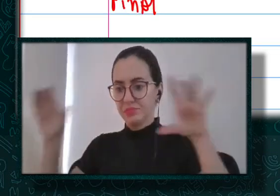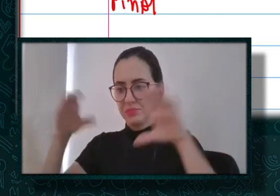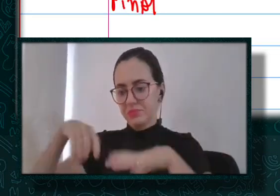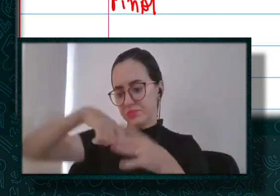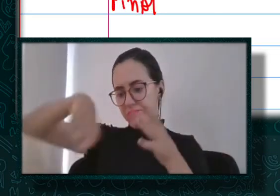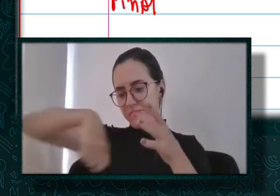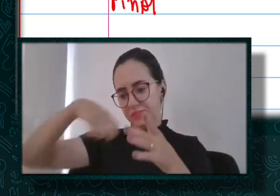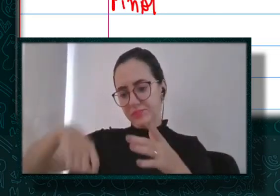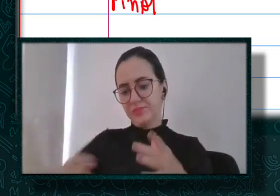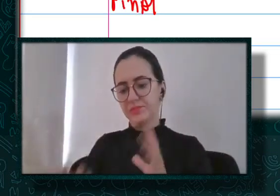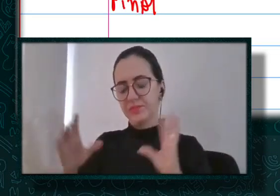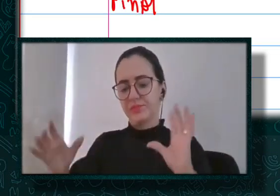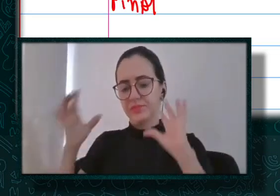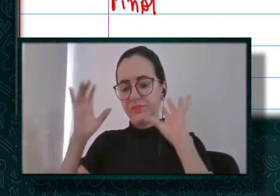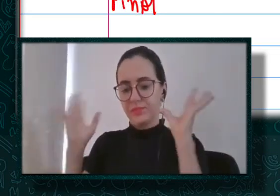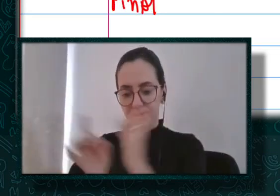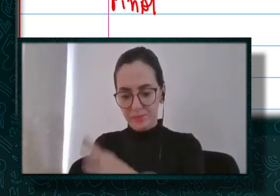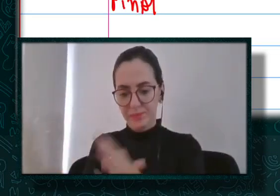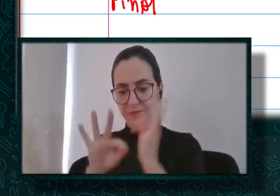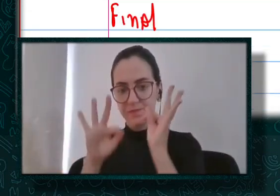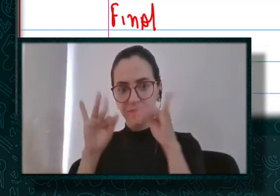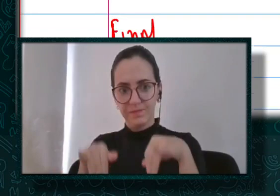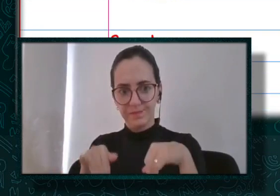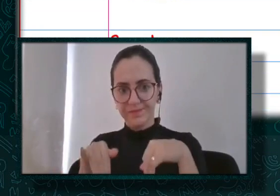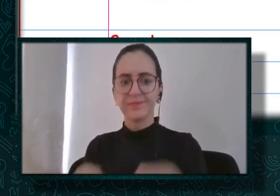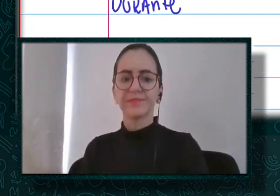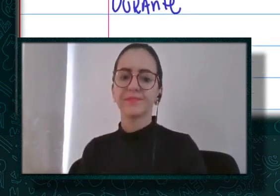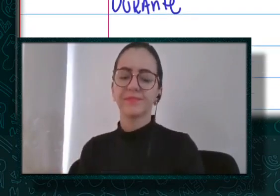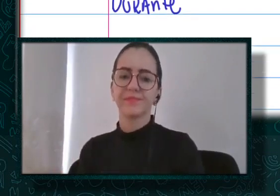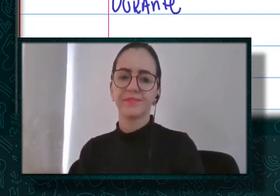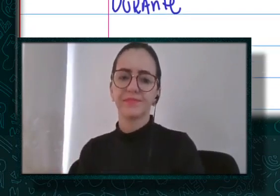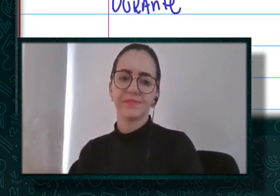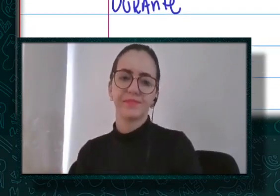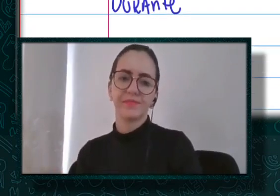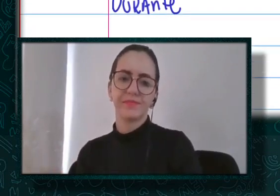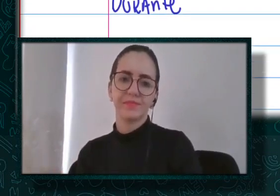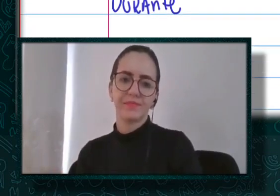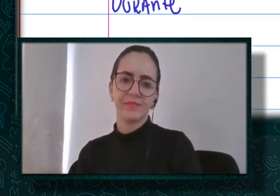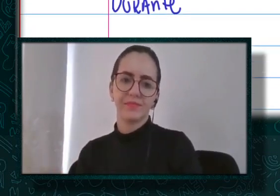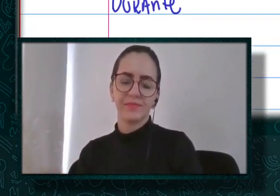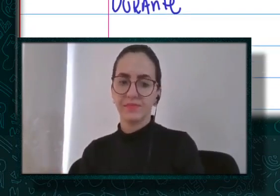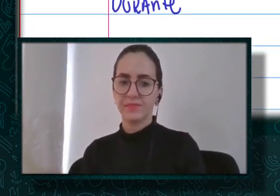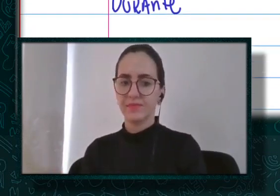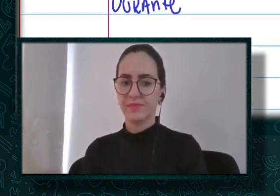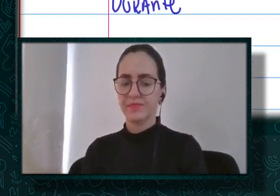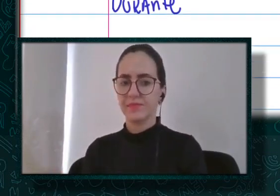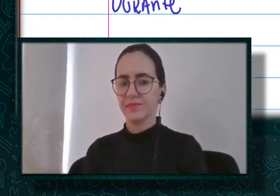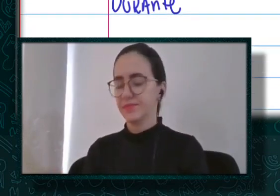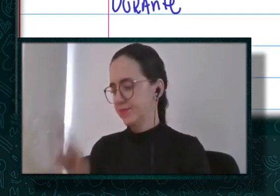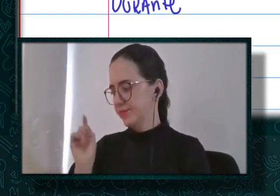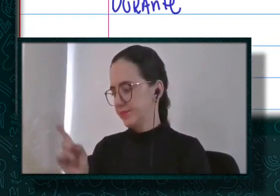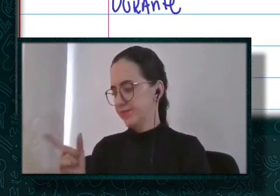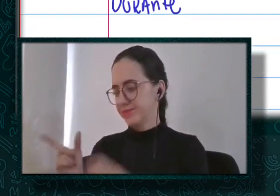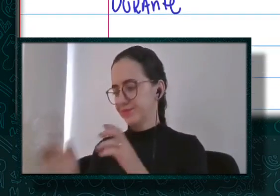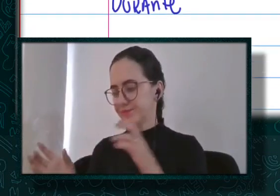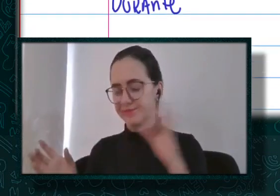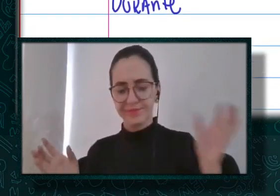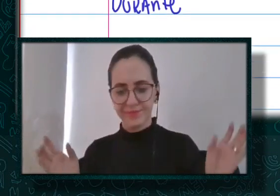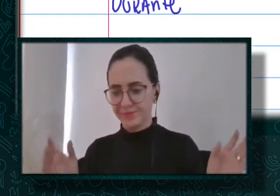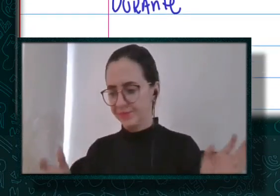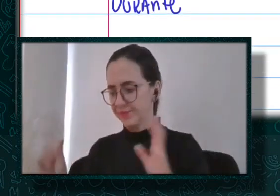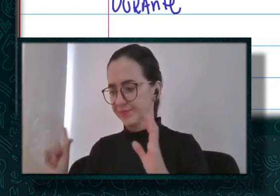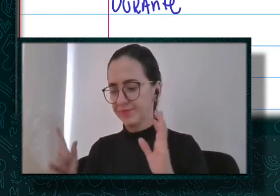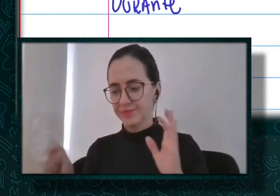bora lá. O antes eu vou ter a quantidade de mols que eu achei nas duas substâncias aqui, ó. Então, no antes,